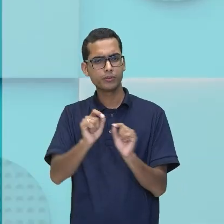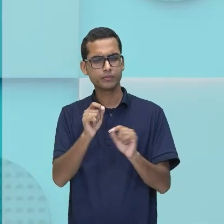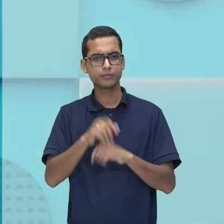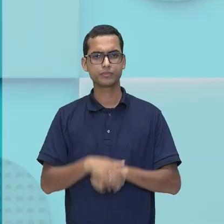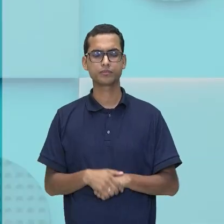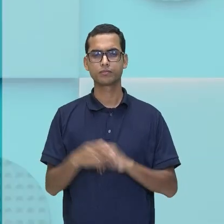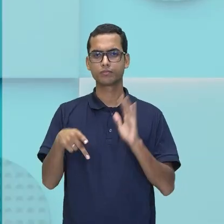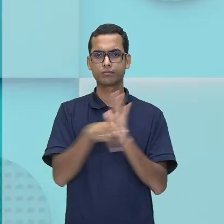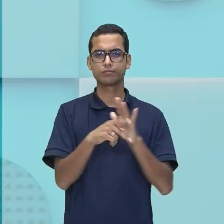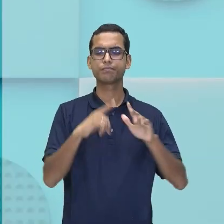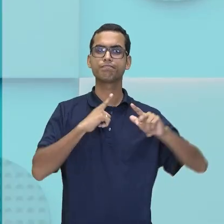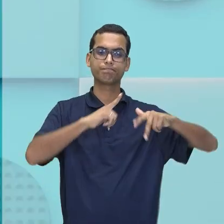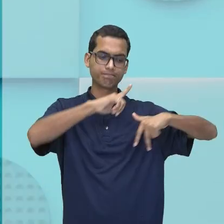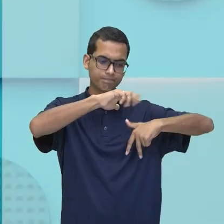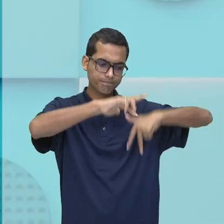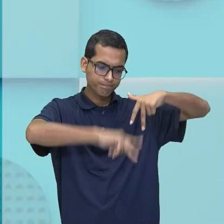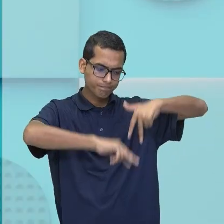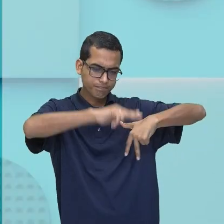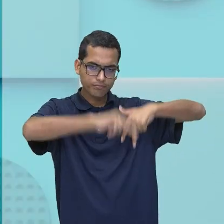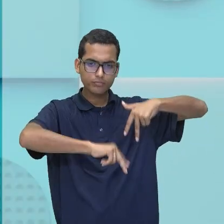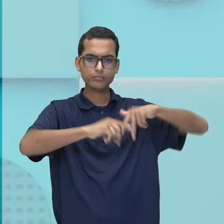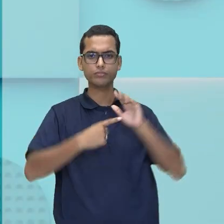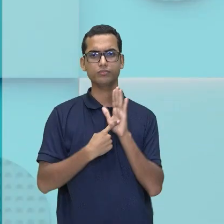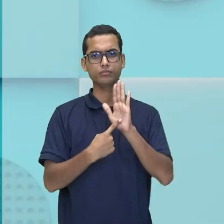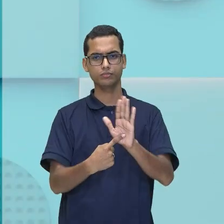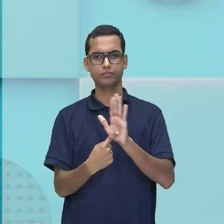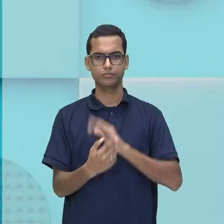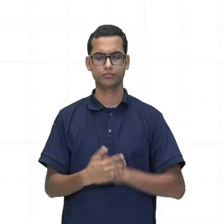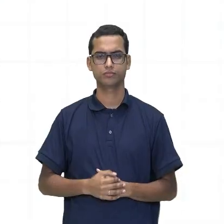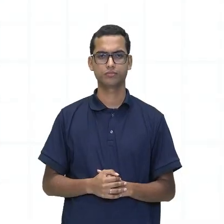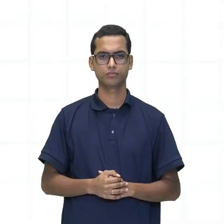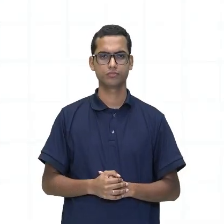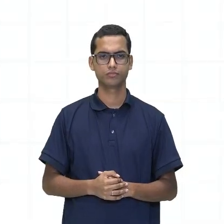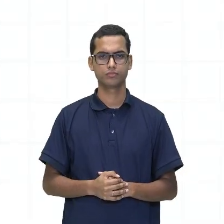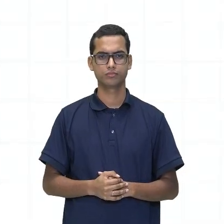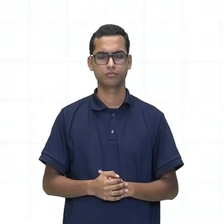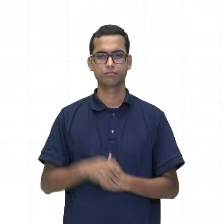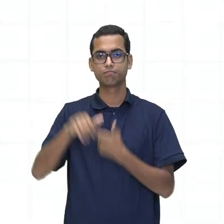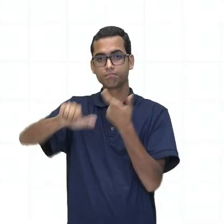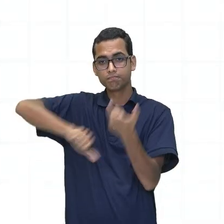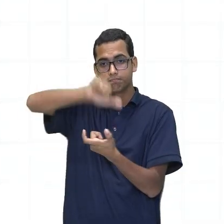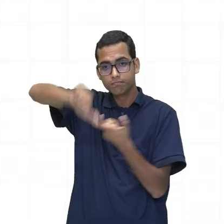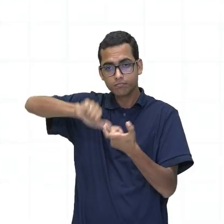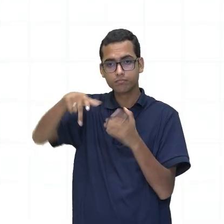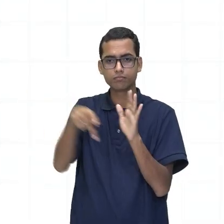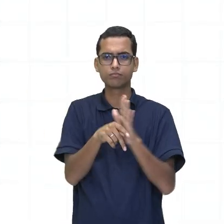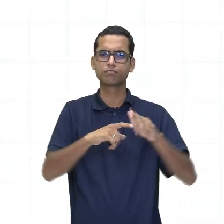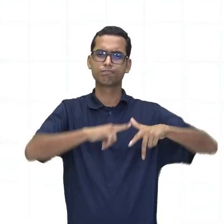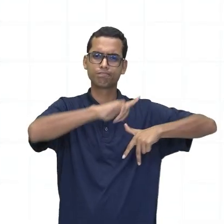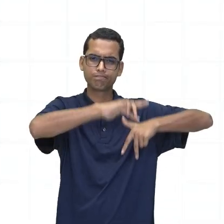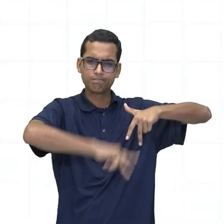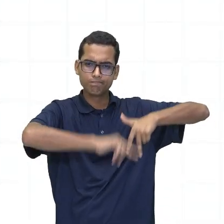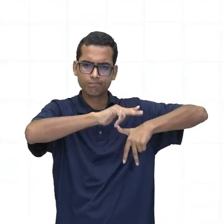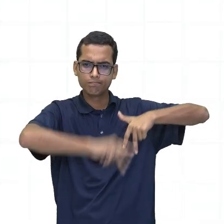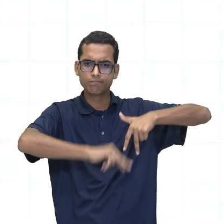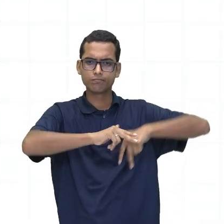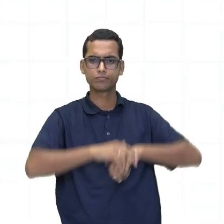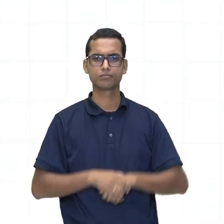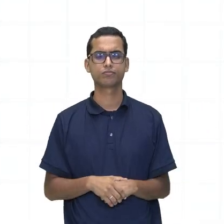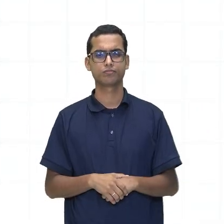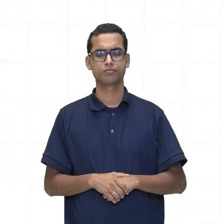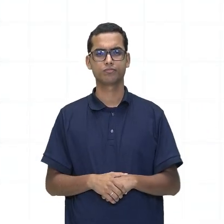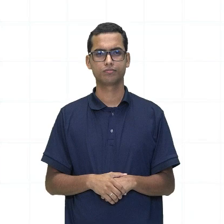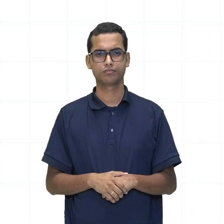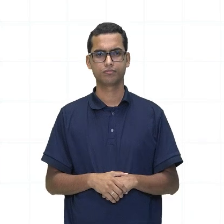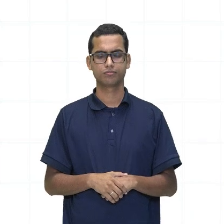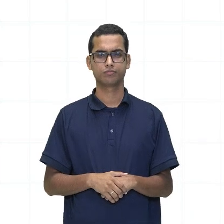do gênero. Então, flexão de gênero. Vamos lá verificar a flexão de gênero do adjetivo? Então, em relação aos